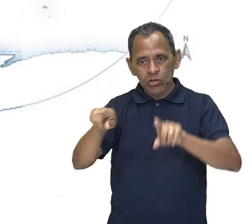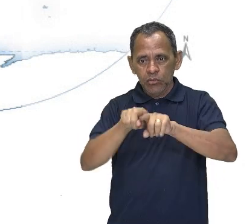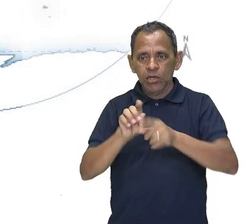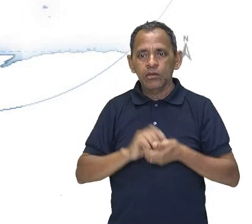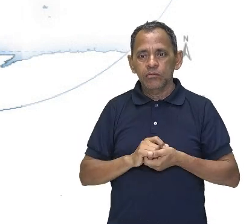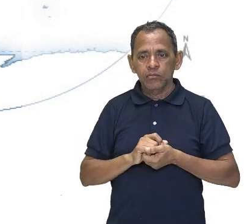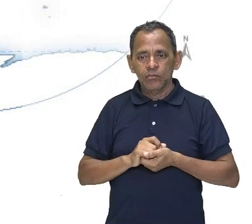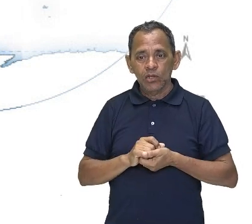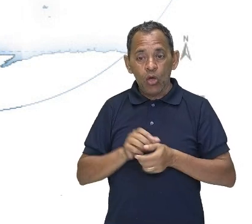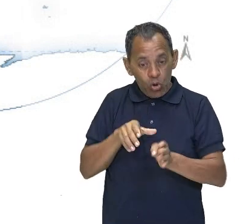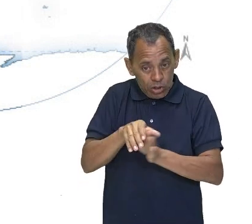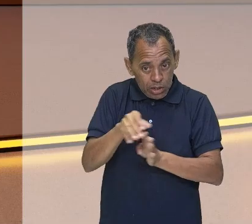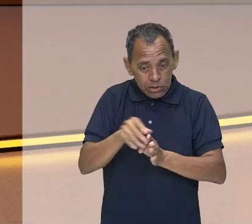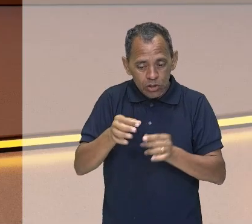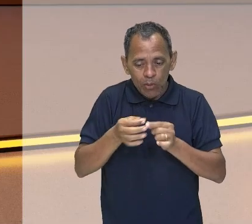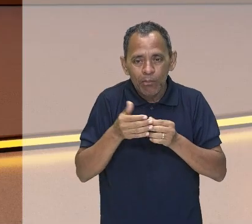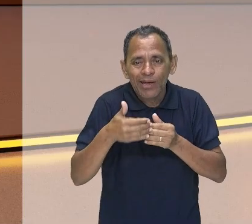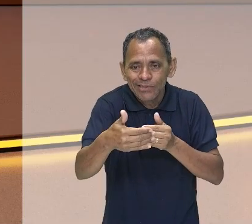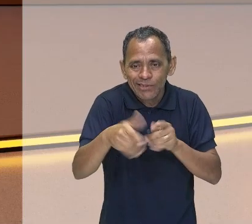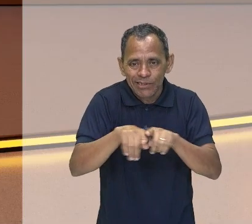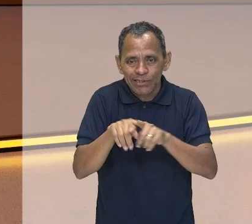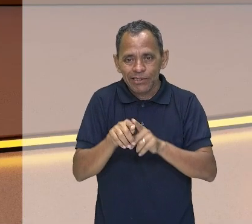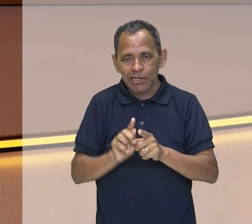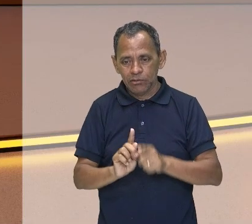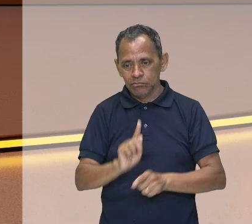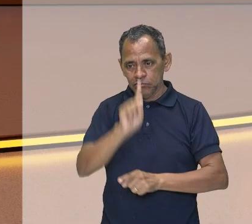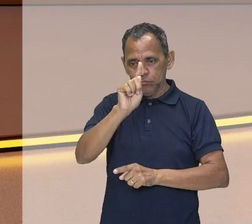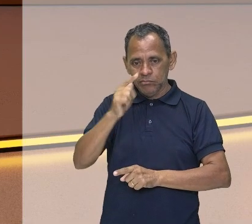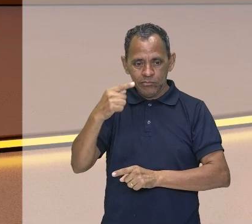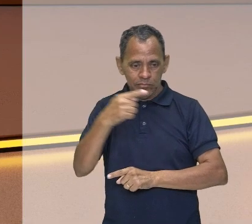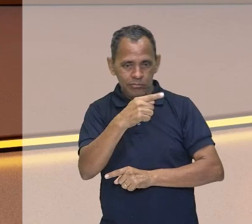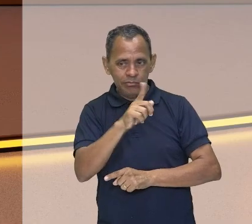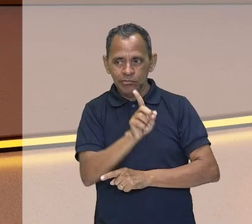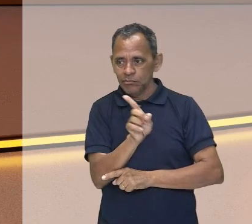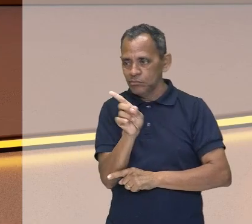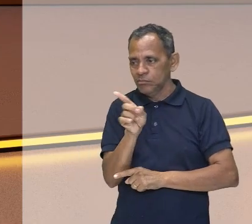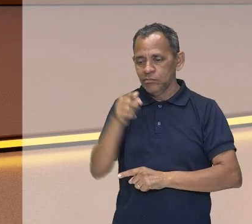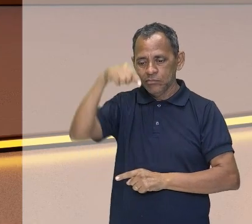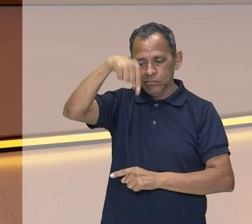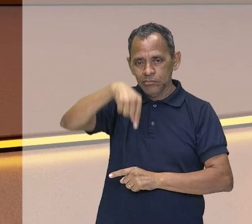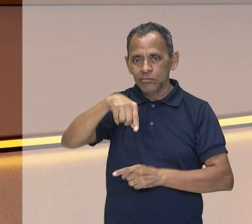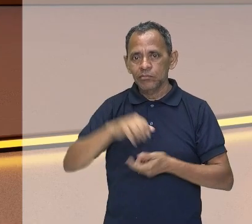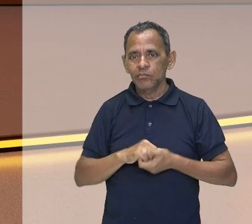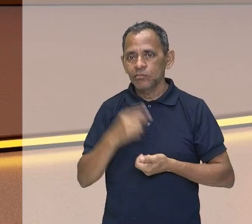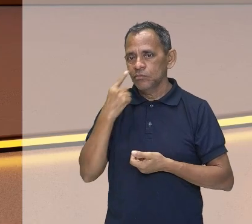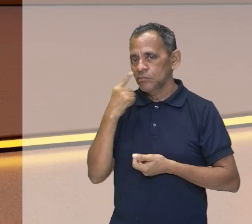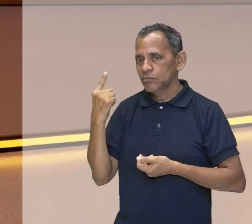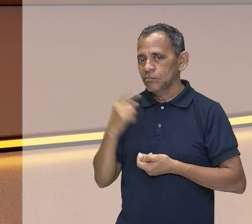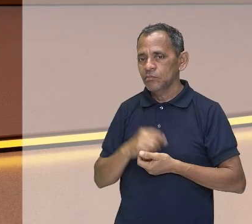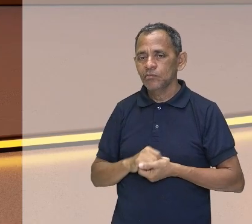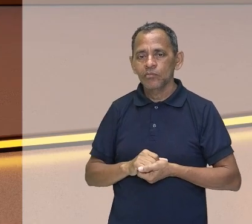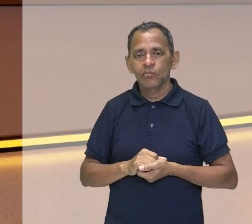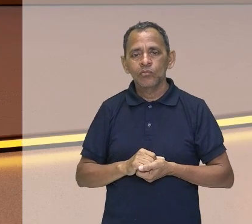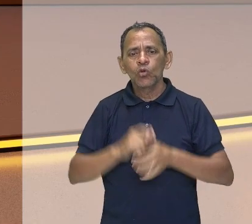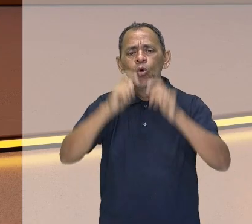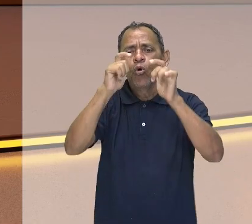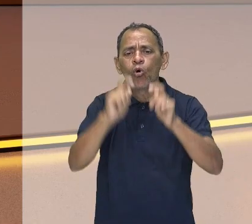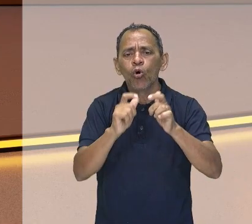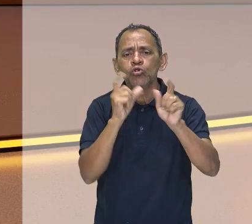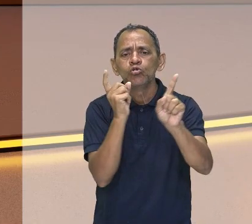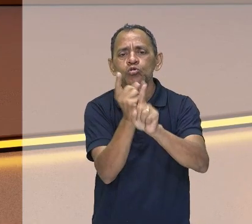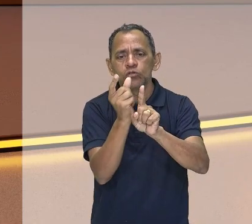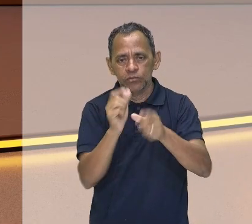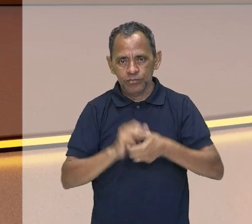quero destacar aqui para vocês aonde está a nossa seta. Olha, ela está bem aqui e destacada ali, ali